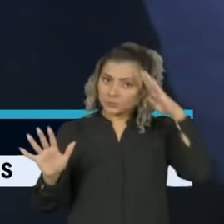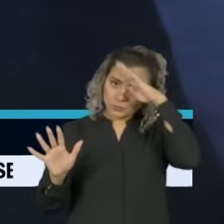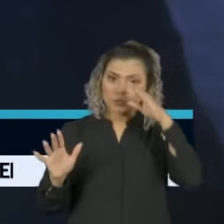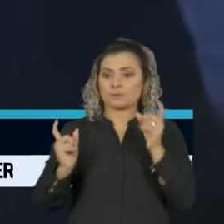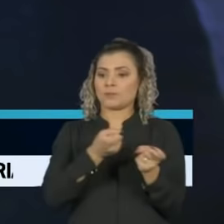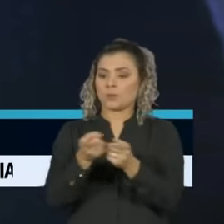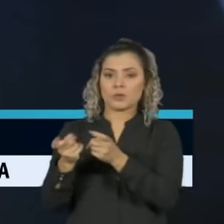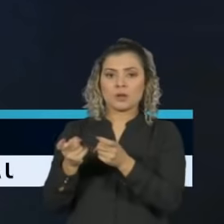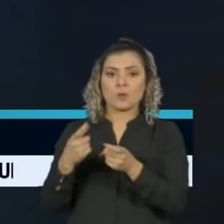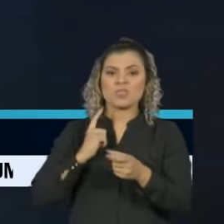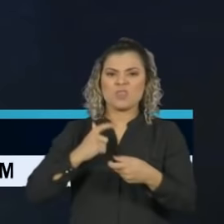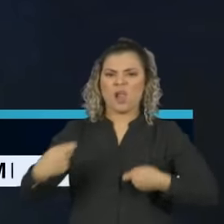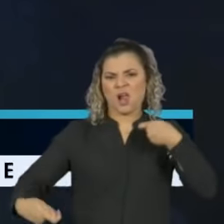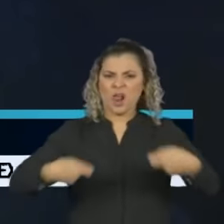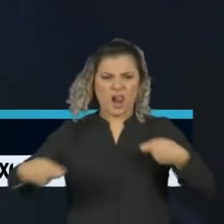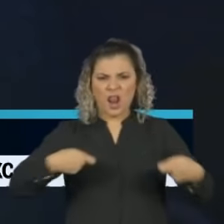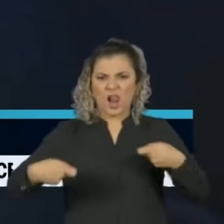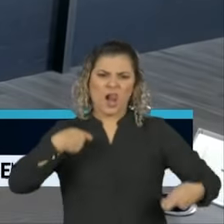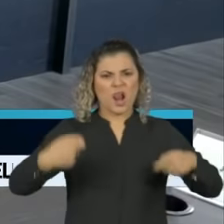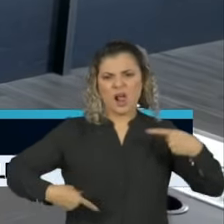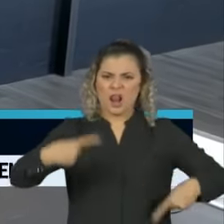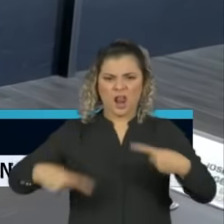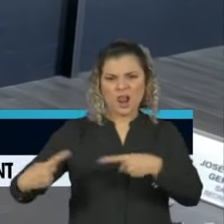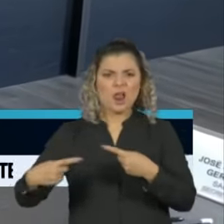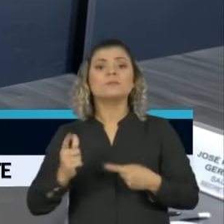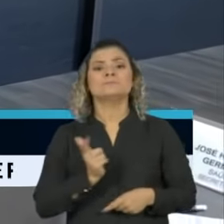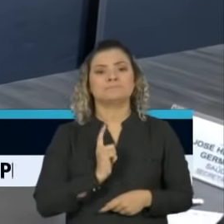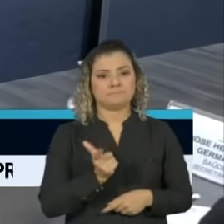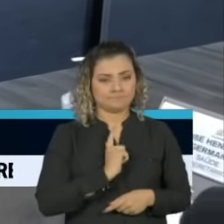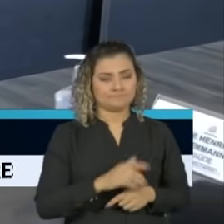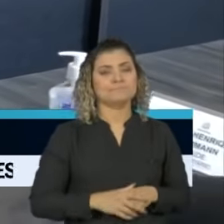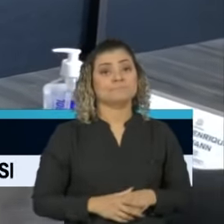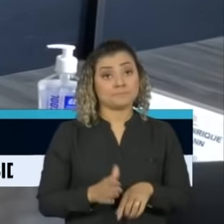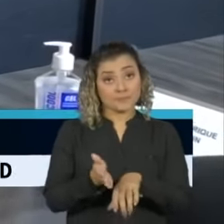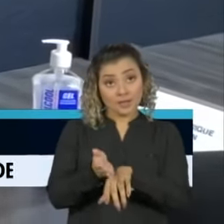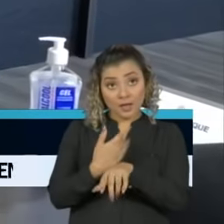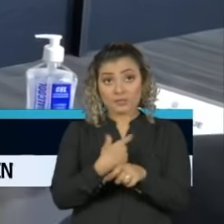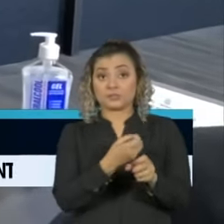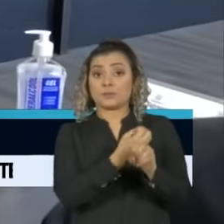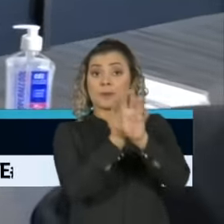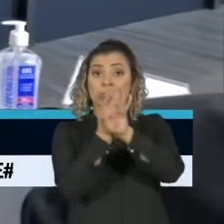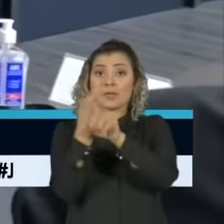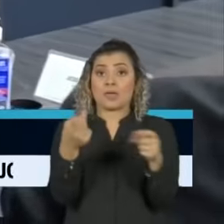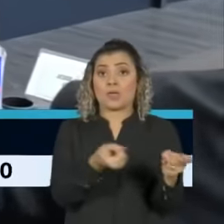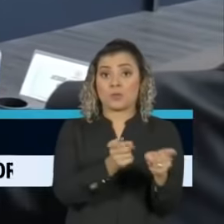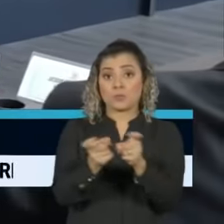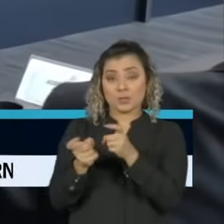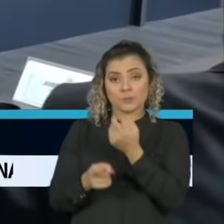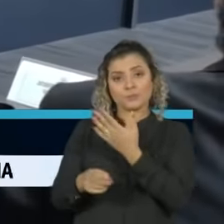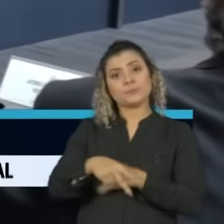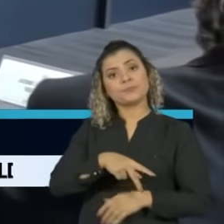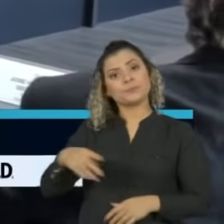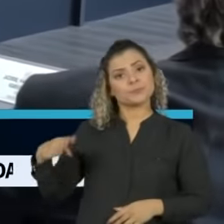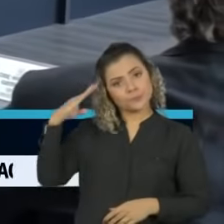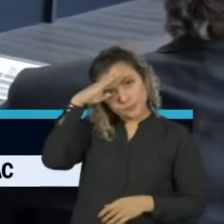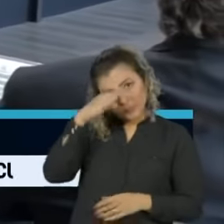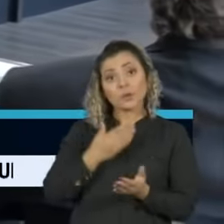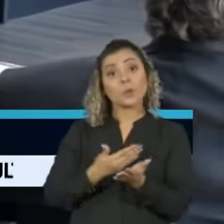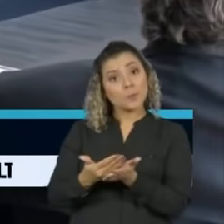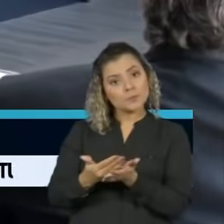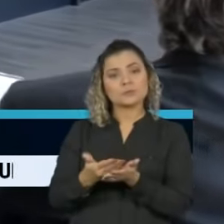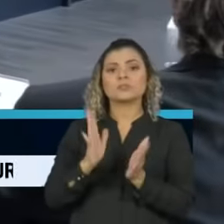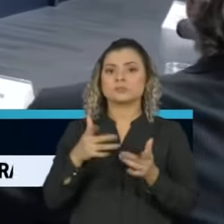Bolsonaro terminar com os ânimos acirrados. Antes mesmo do encontro entre os governadores do Sudeste e o presidente Jair Bolsonaro começar,